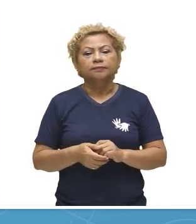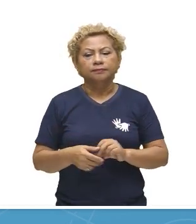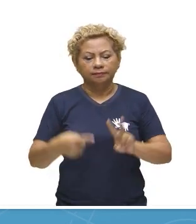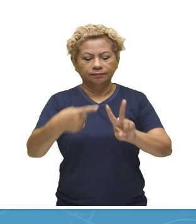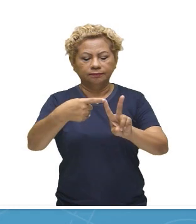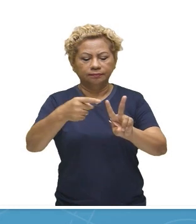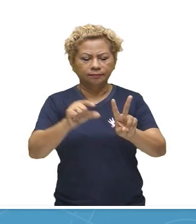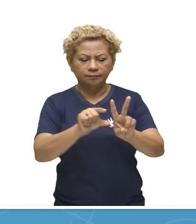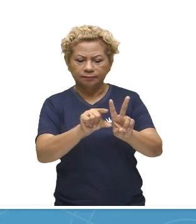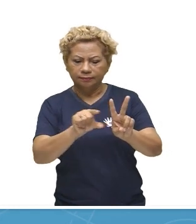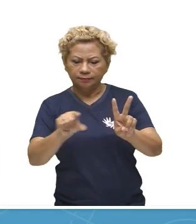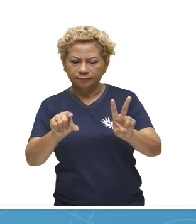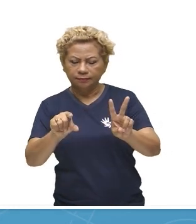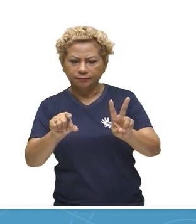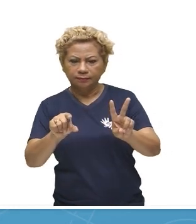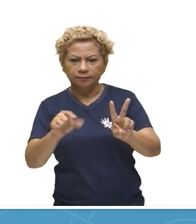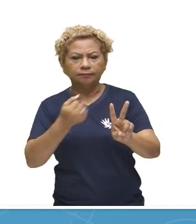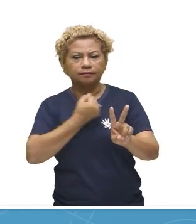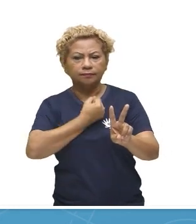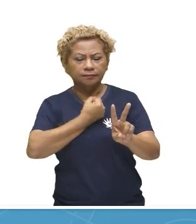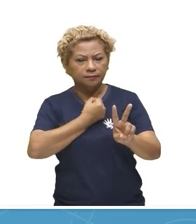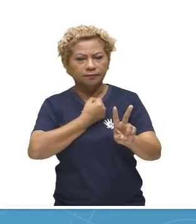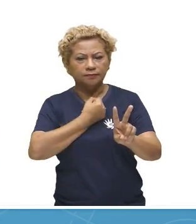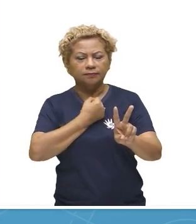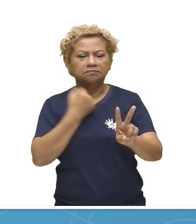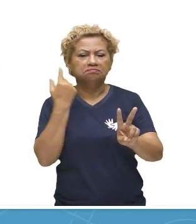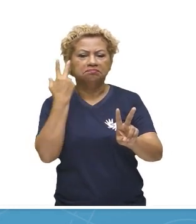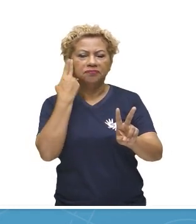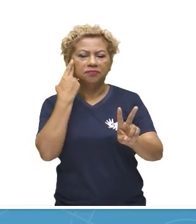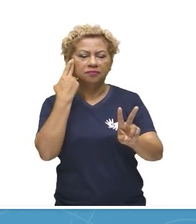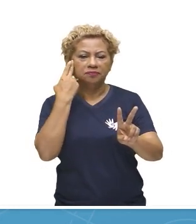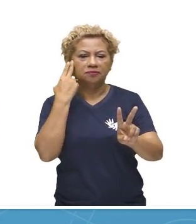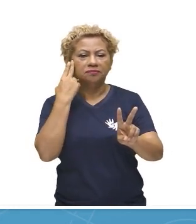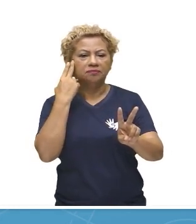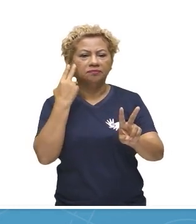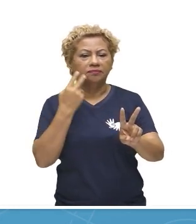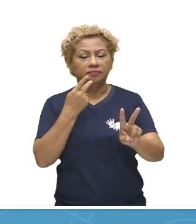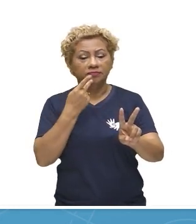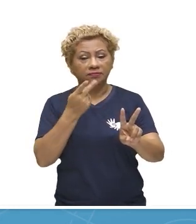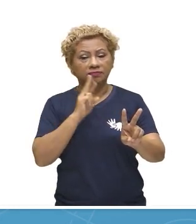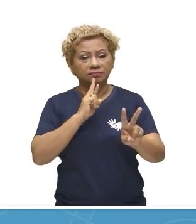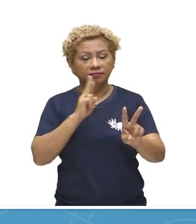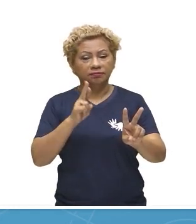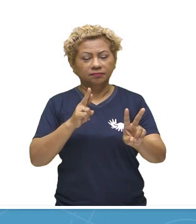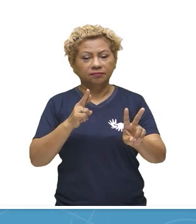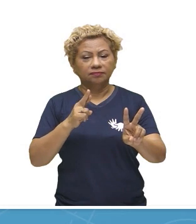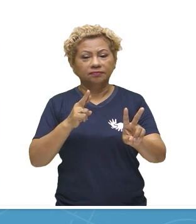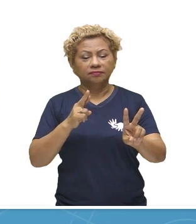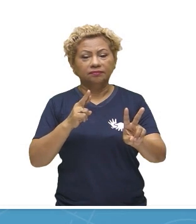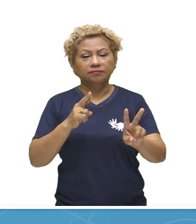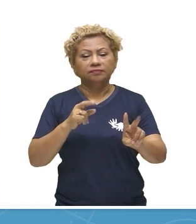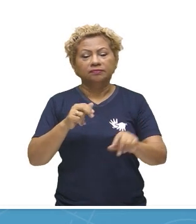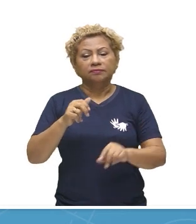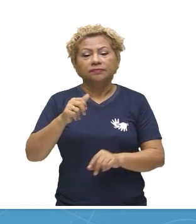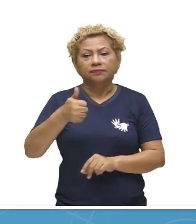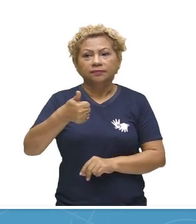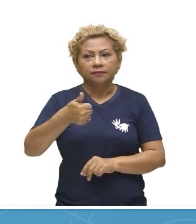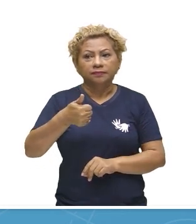pode até dizer que é 12, porque 12 vezes 12 é 144. Mas se a gente fosse decompor